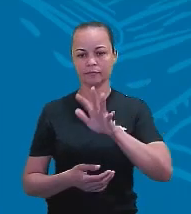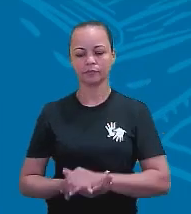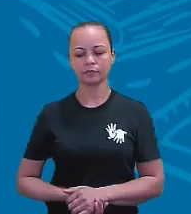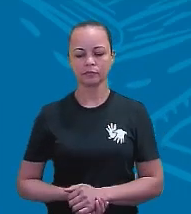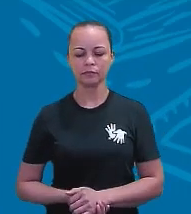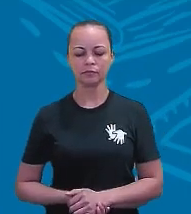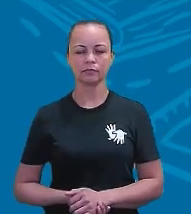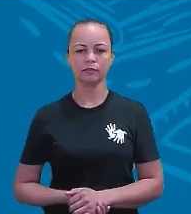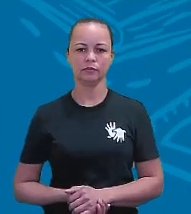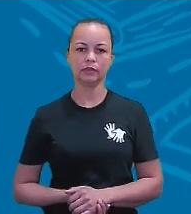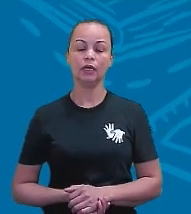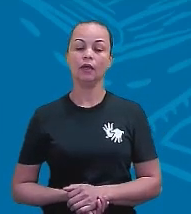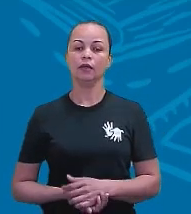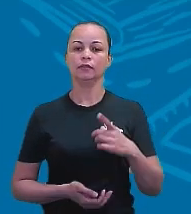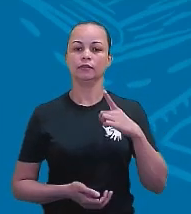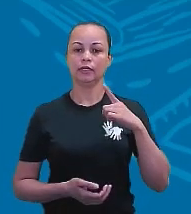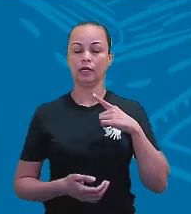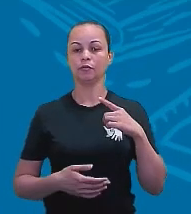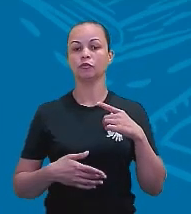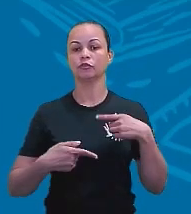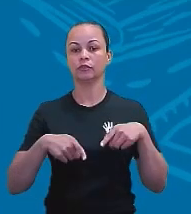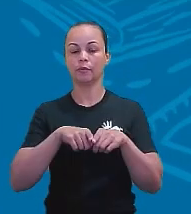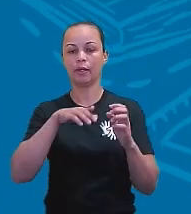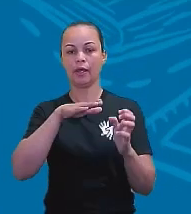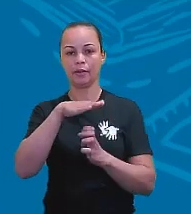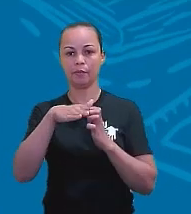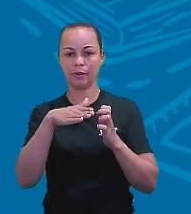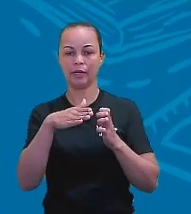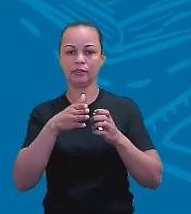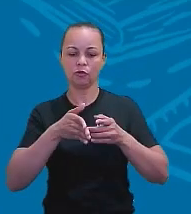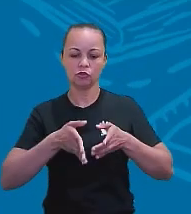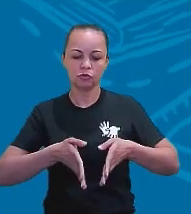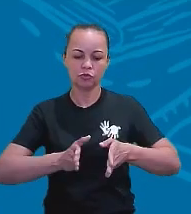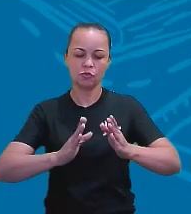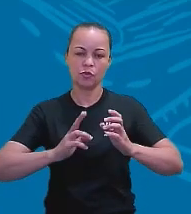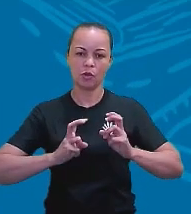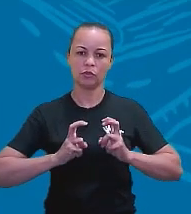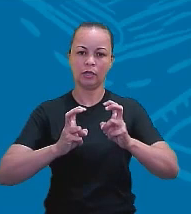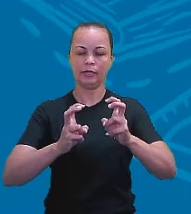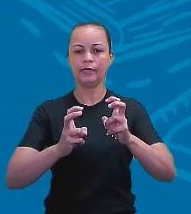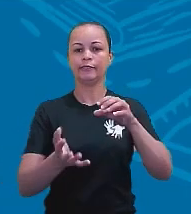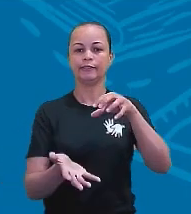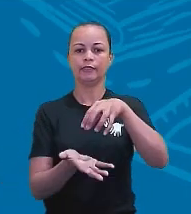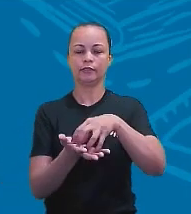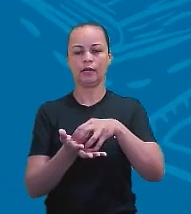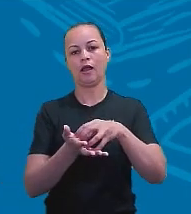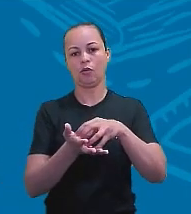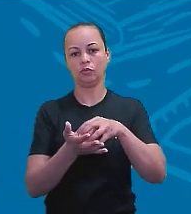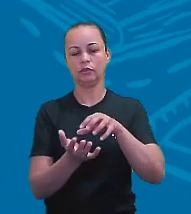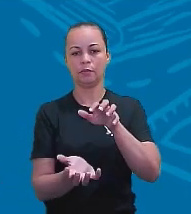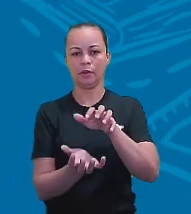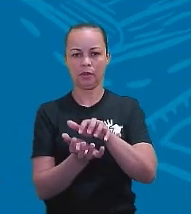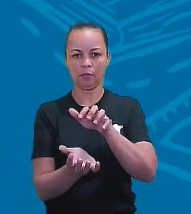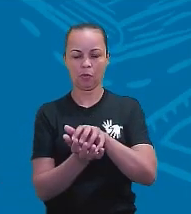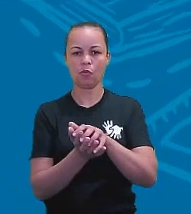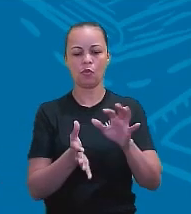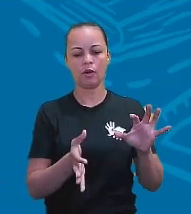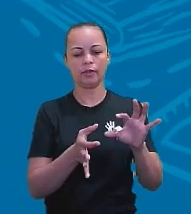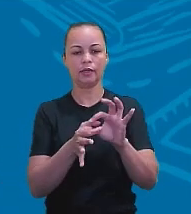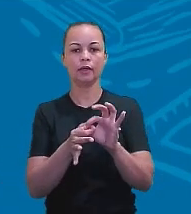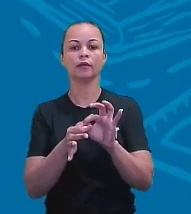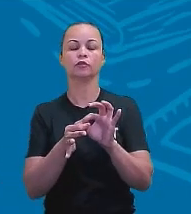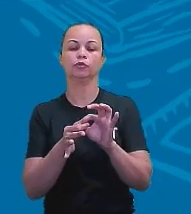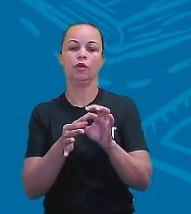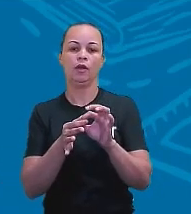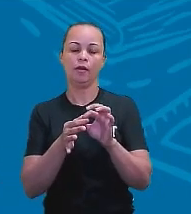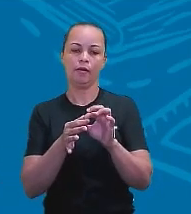aí, temos também, a empresa também construiu a Estrada de Ferro Central de Pernambuco, tá? Ligando o Recife também a Caruaru,